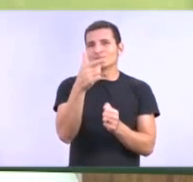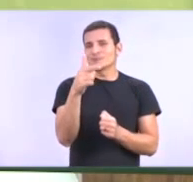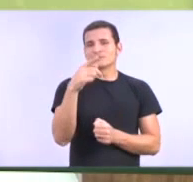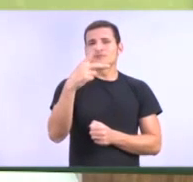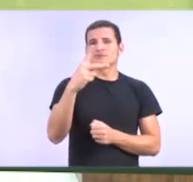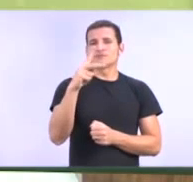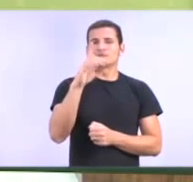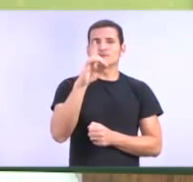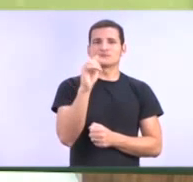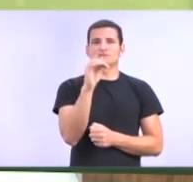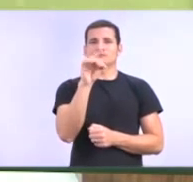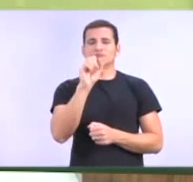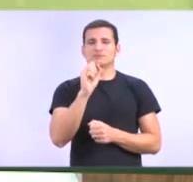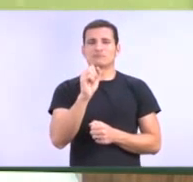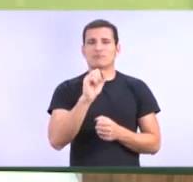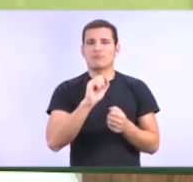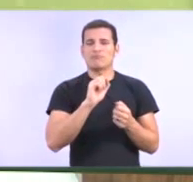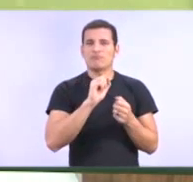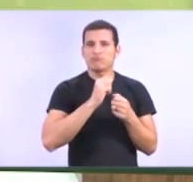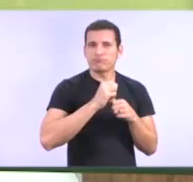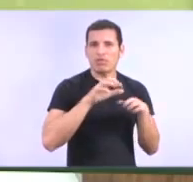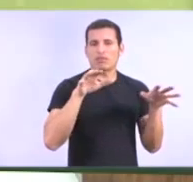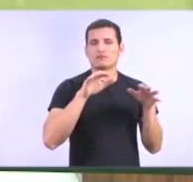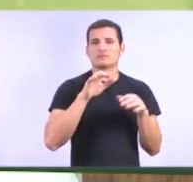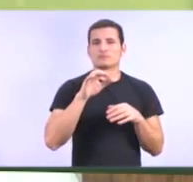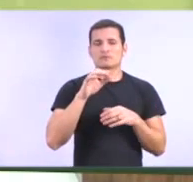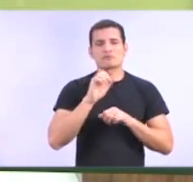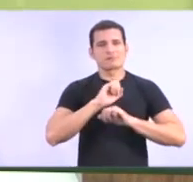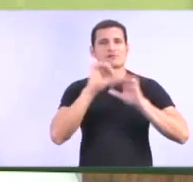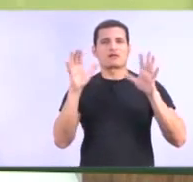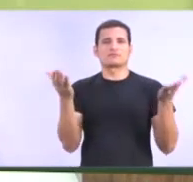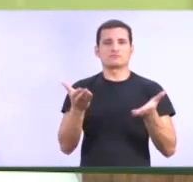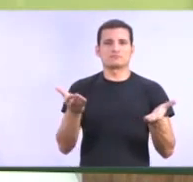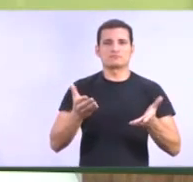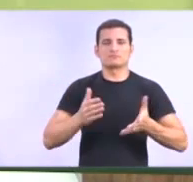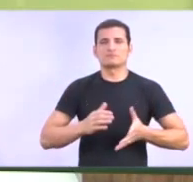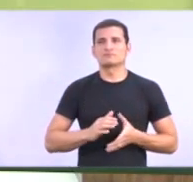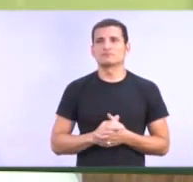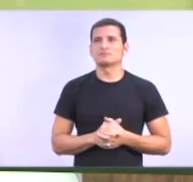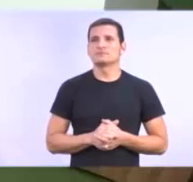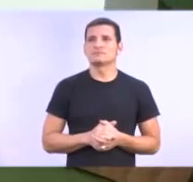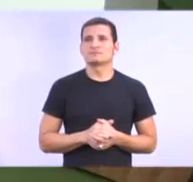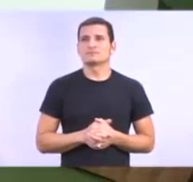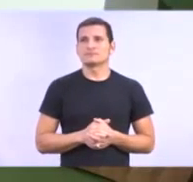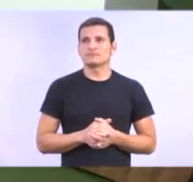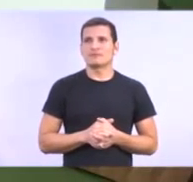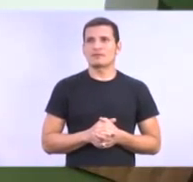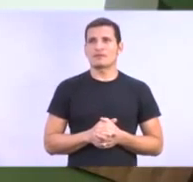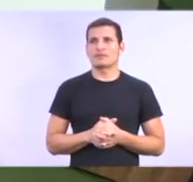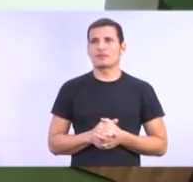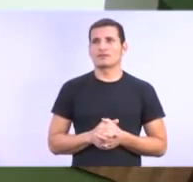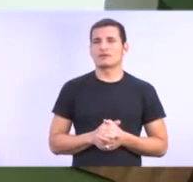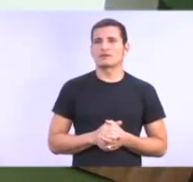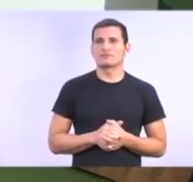mundo. Eu acho que ficou claro agora, né, professor? Isso. Mas vamos passar ainda